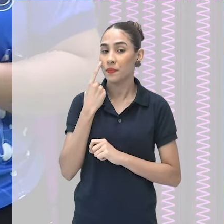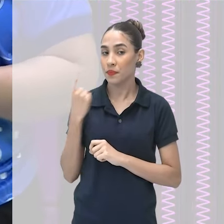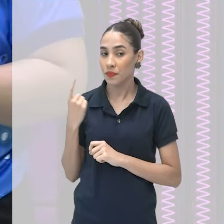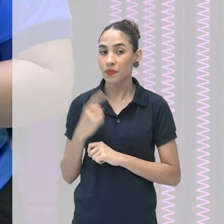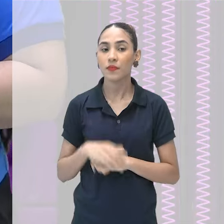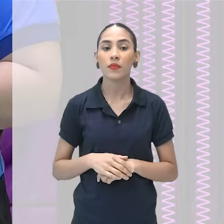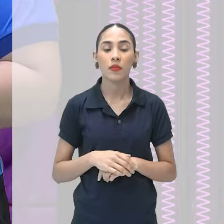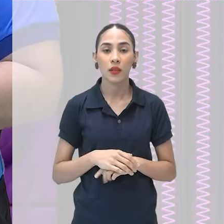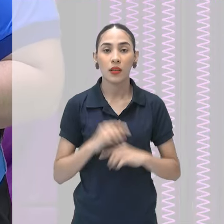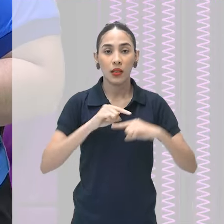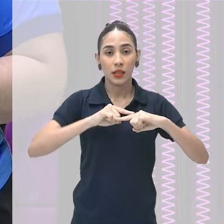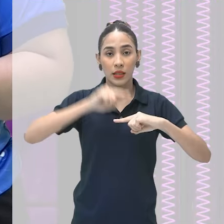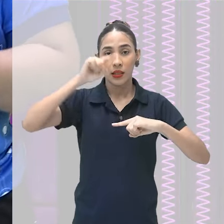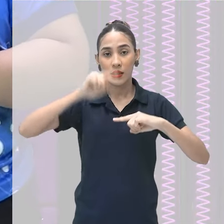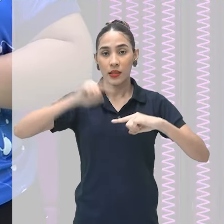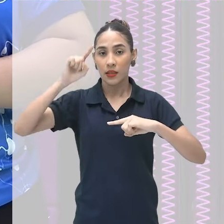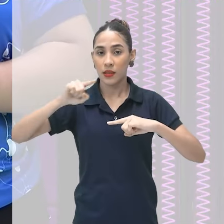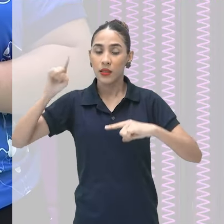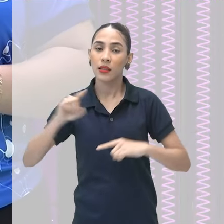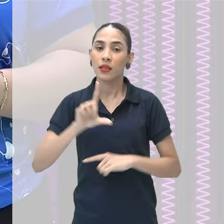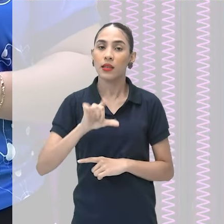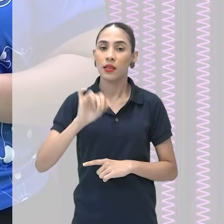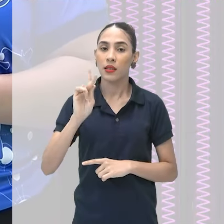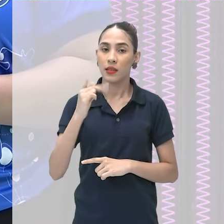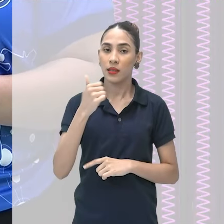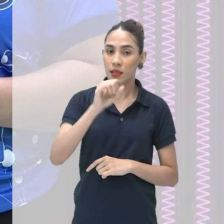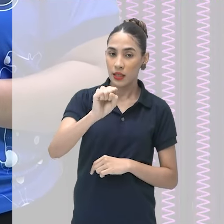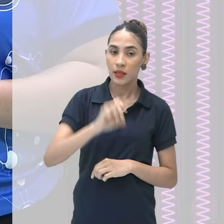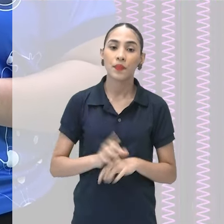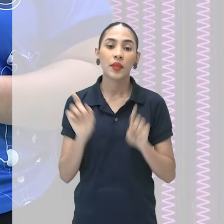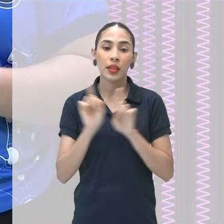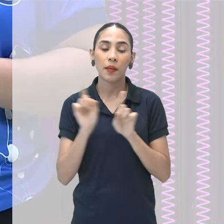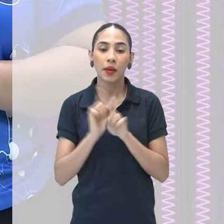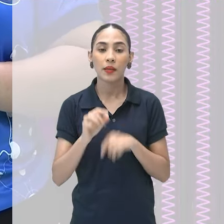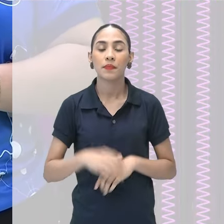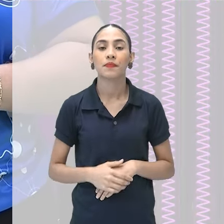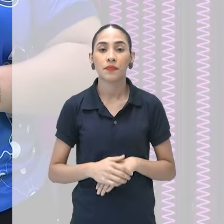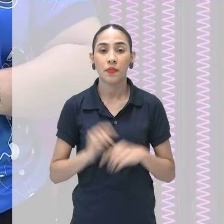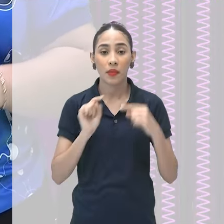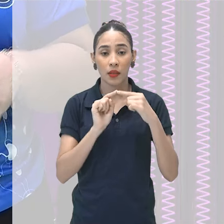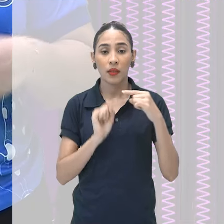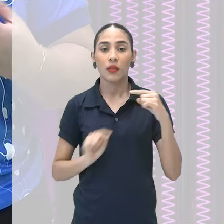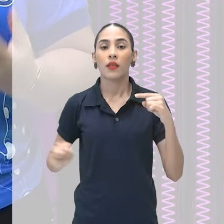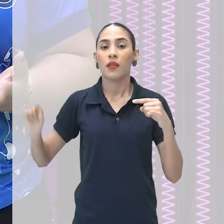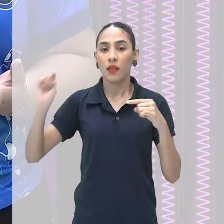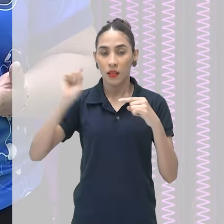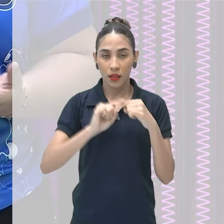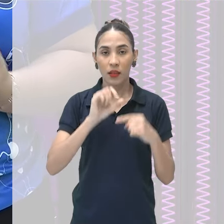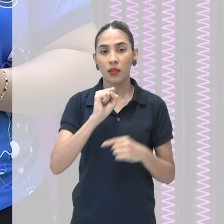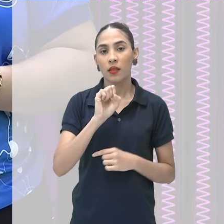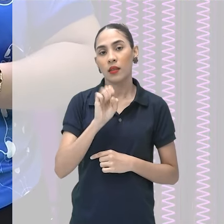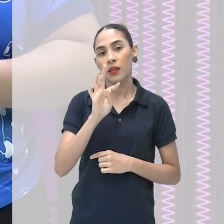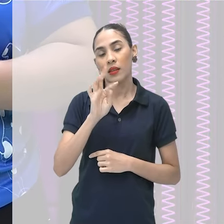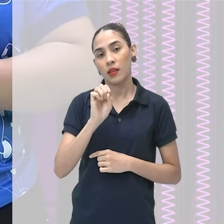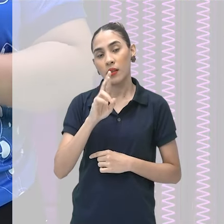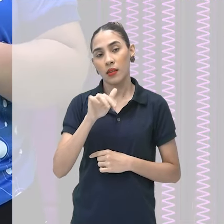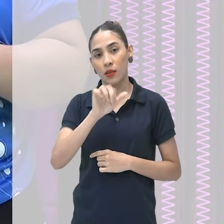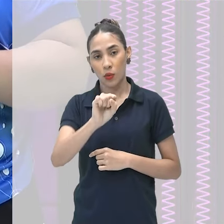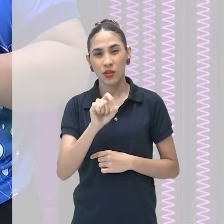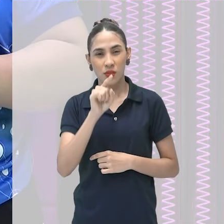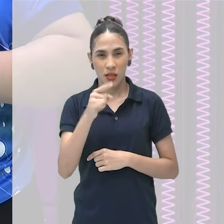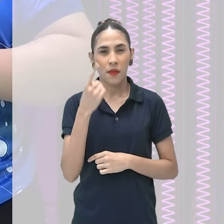de linhas ali, esse gráfico aqui de linhas, e aqui o gráfico de setores, como a gente viu no vídeo também.